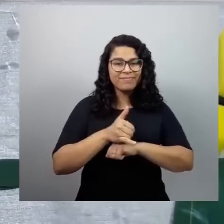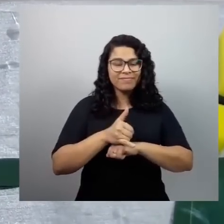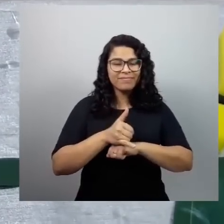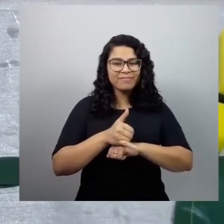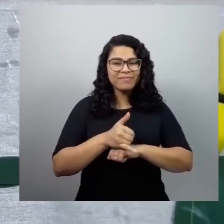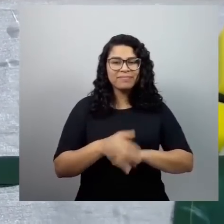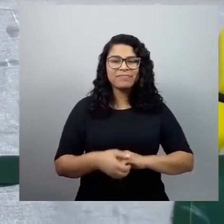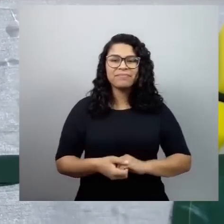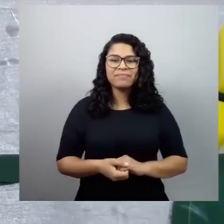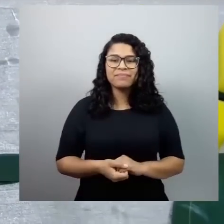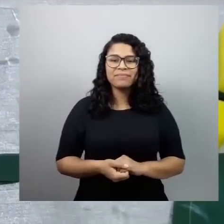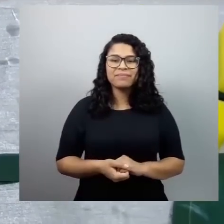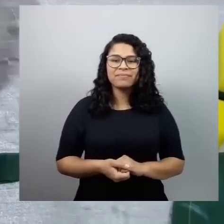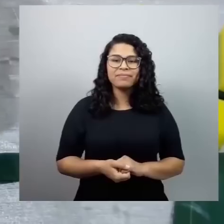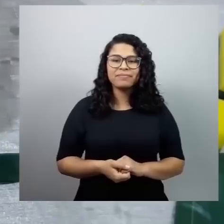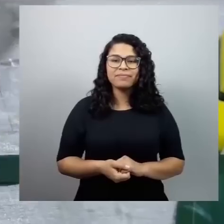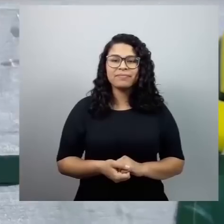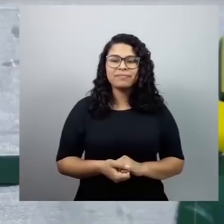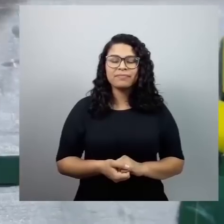verem.